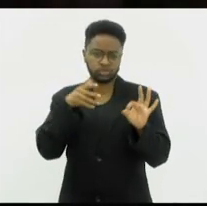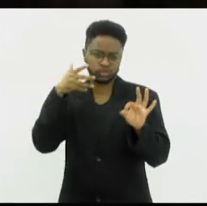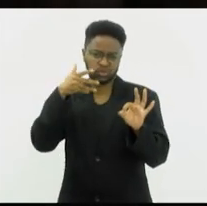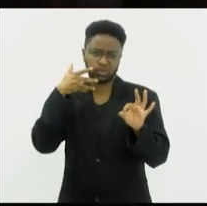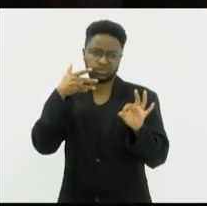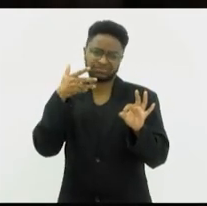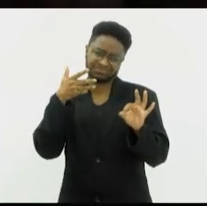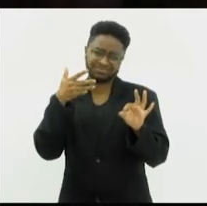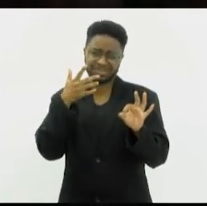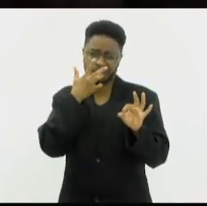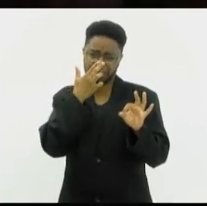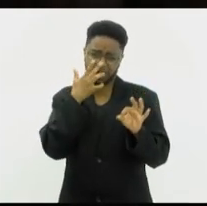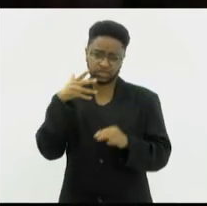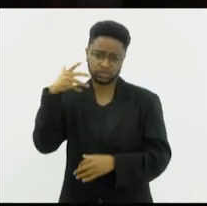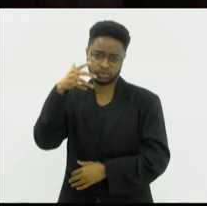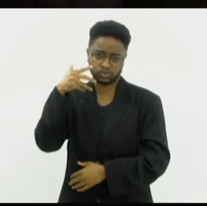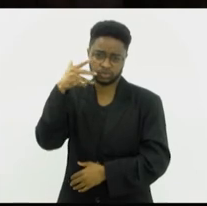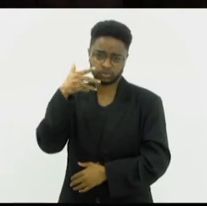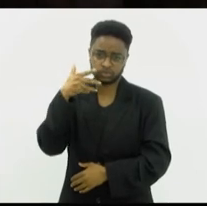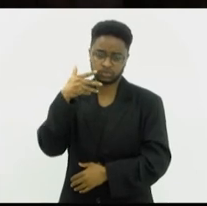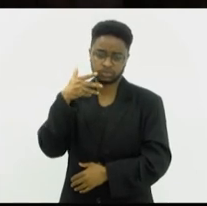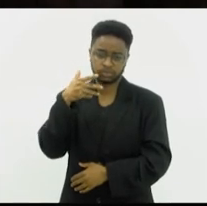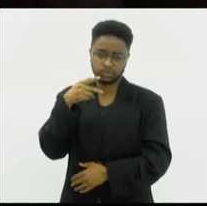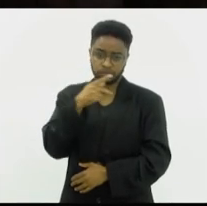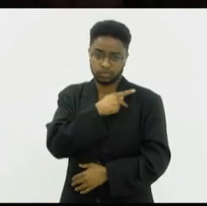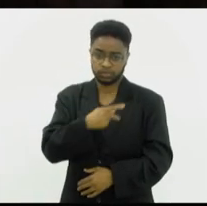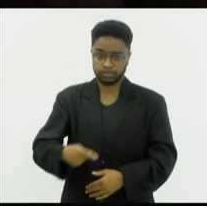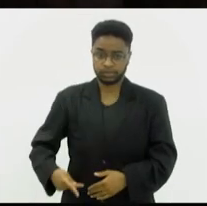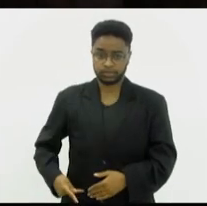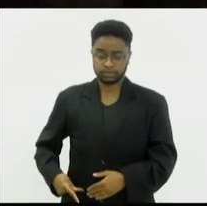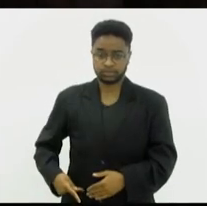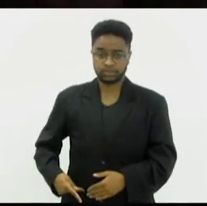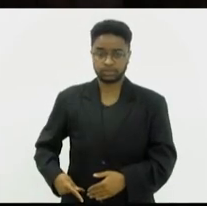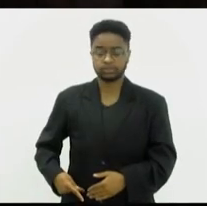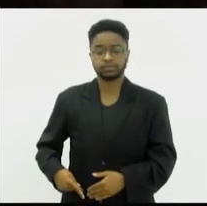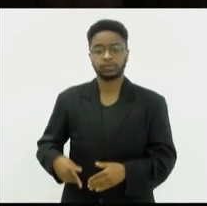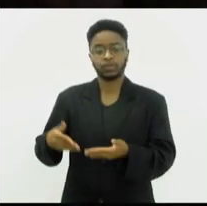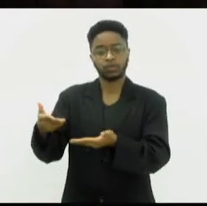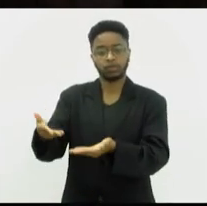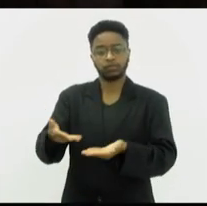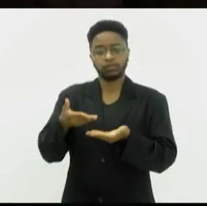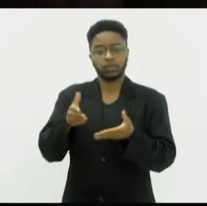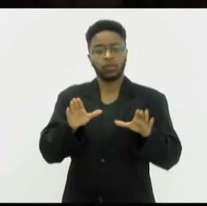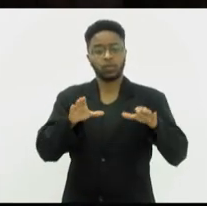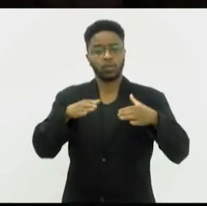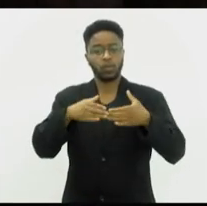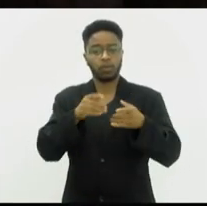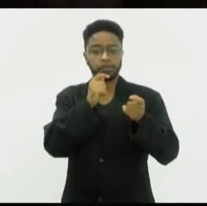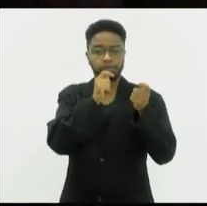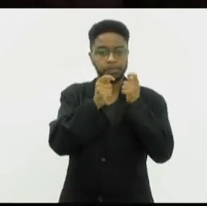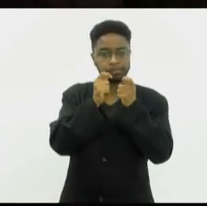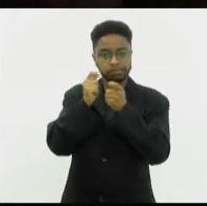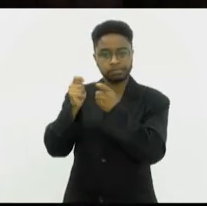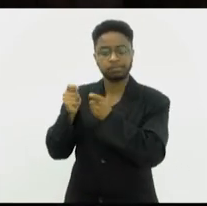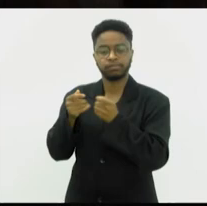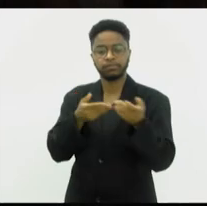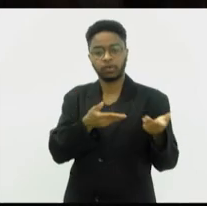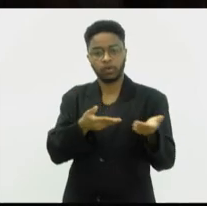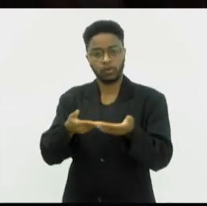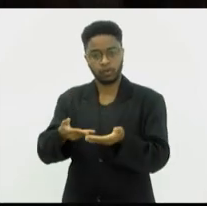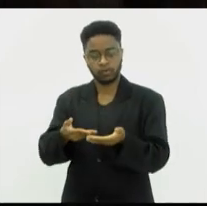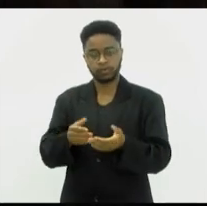virou discurso. O presidente da República convoca uma coletiva à imprensa, chama os jornalistas